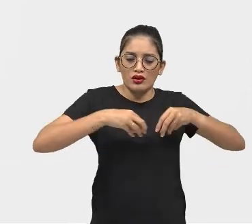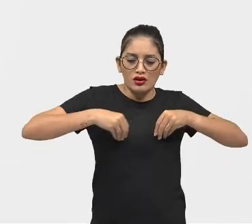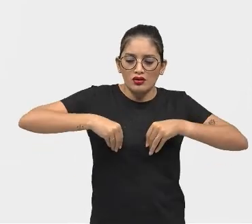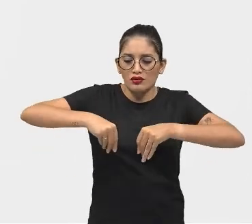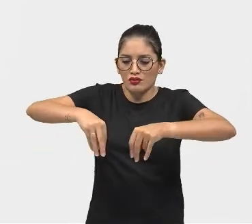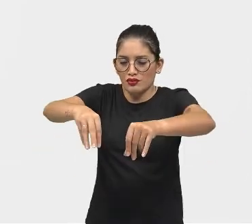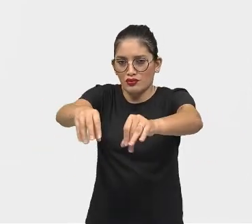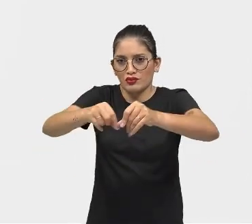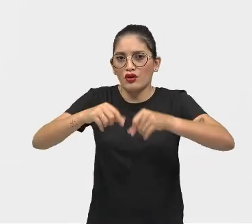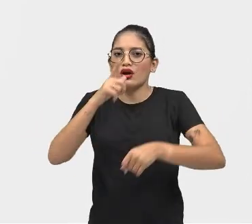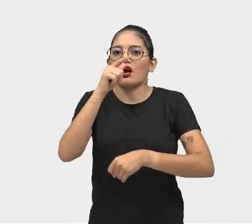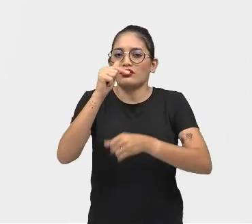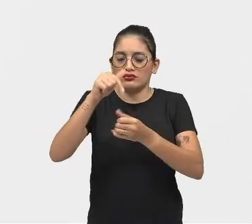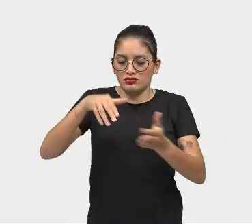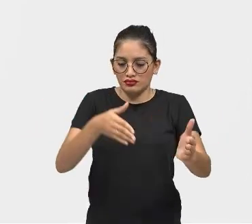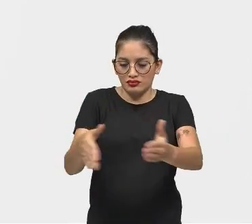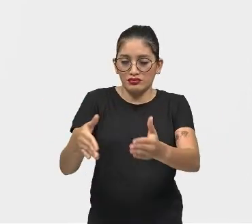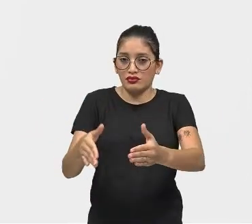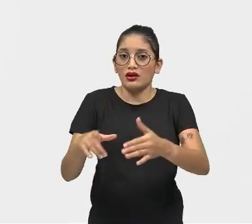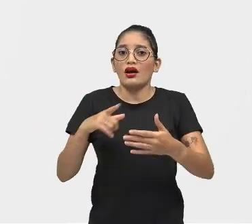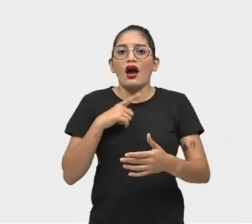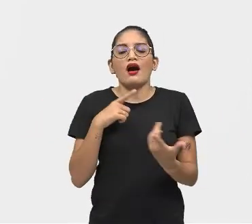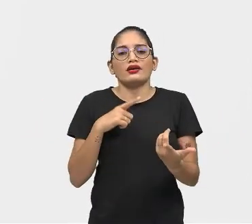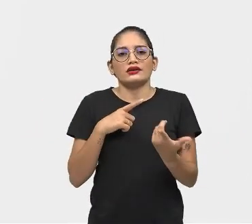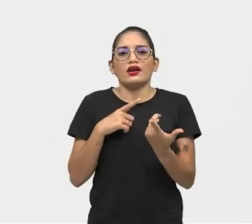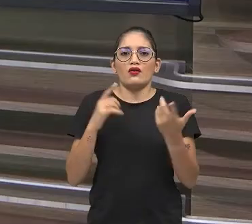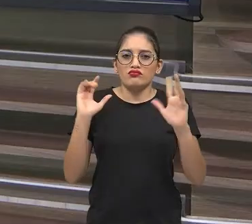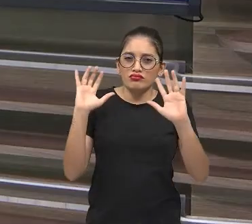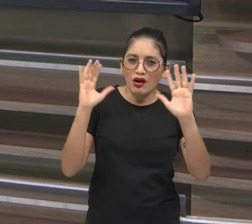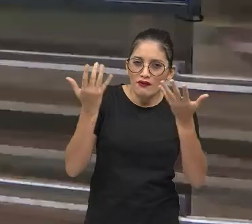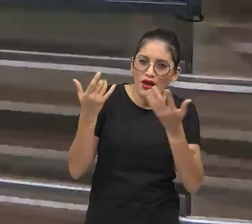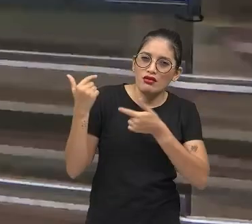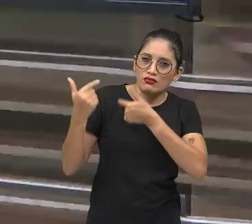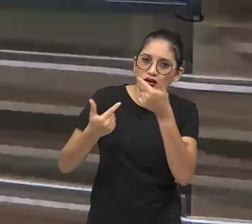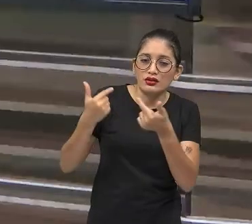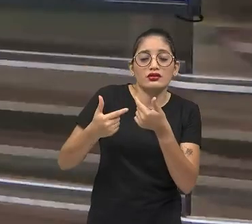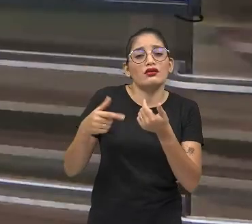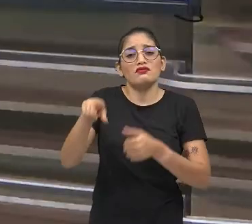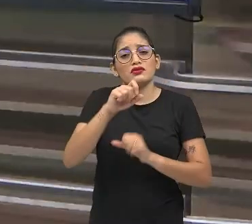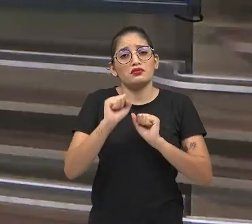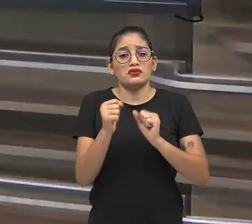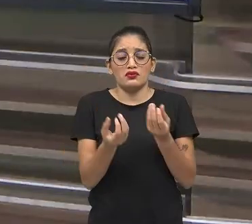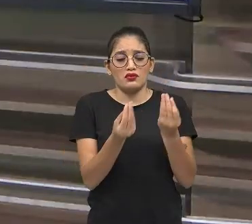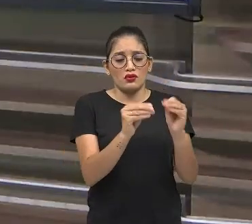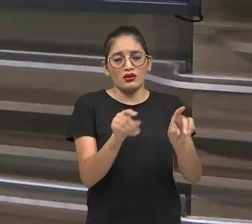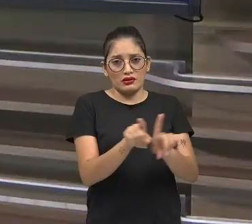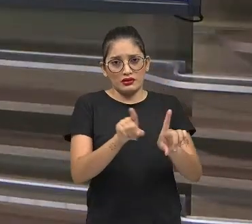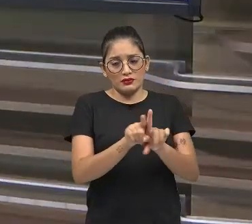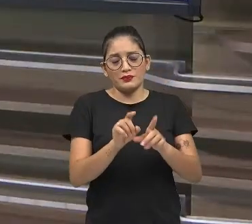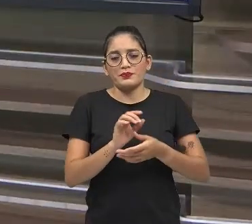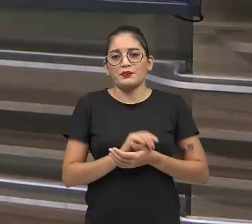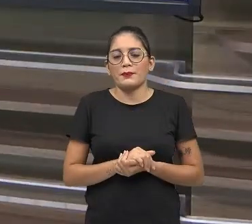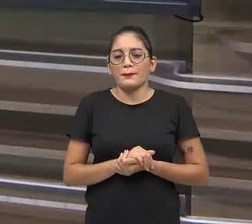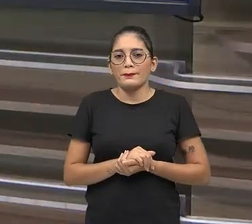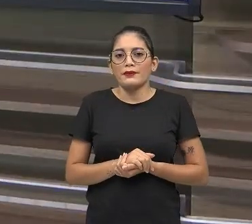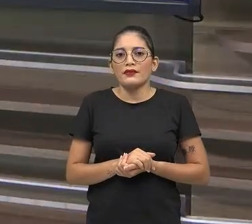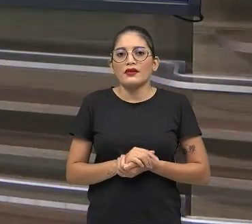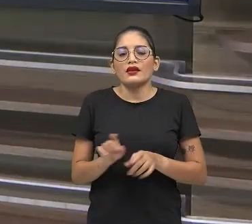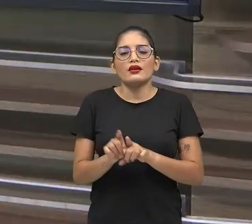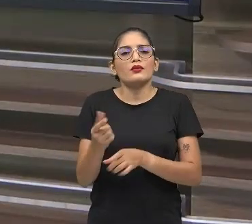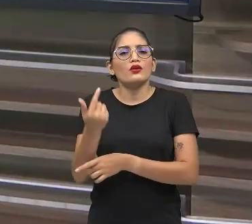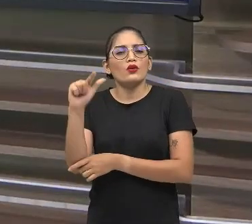Ganges, num ritual todo próprio. Então, tudo isso vocês poderiam ter colocado. E ainda